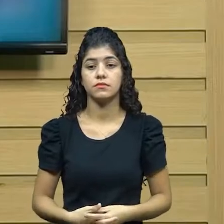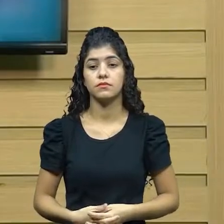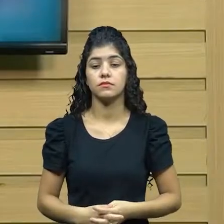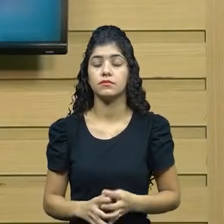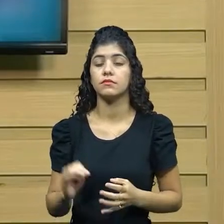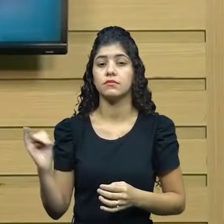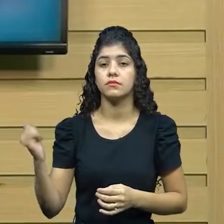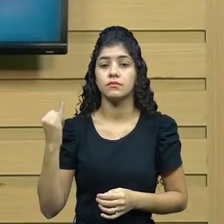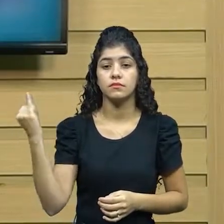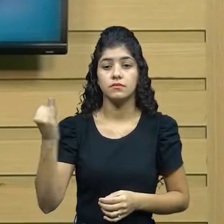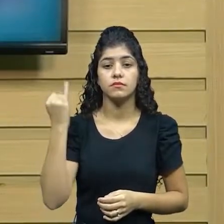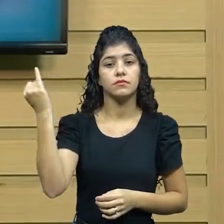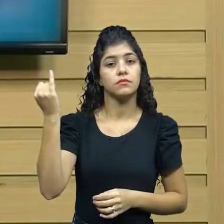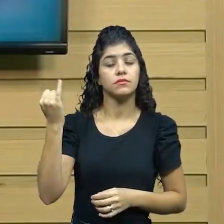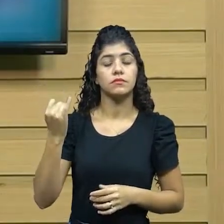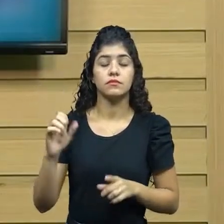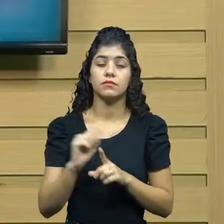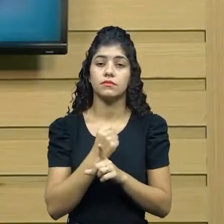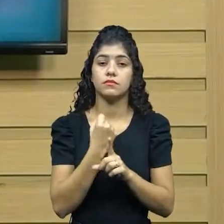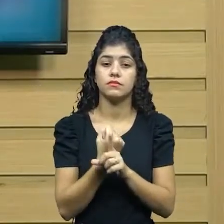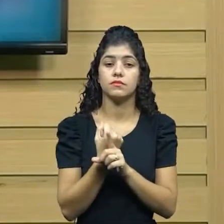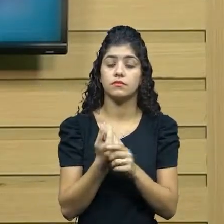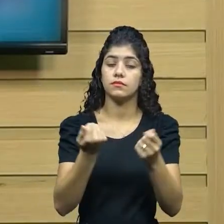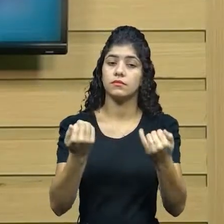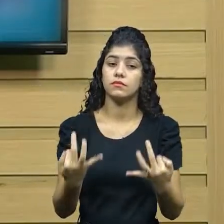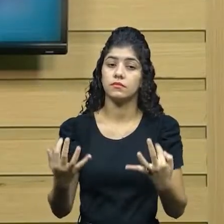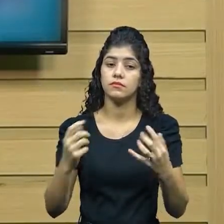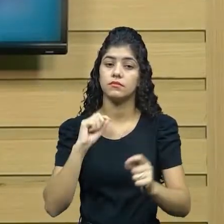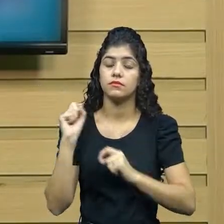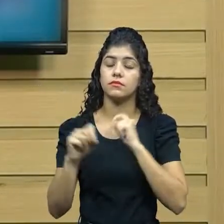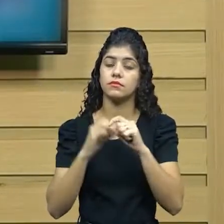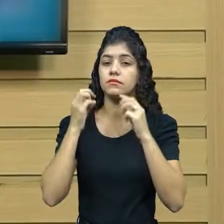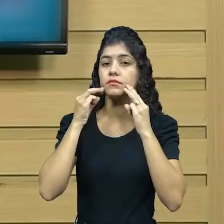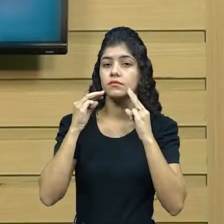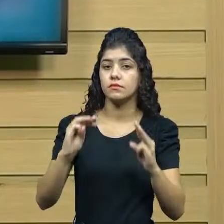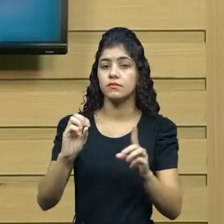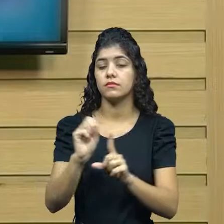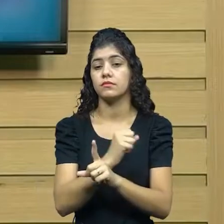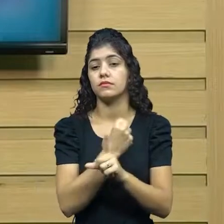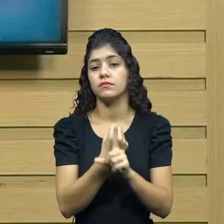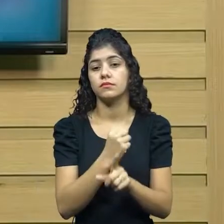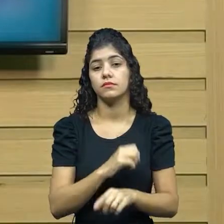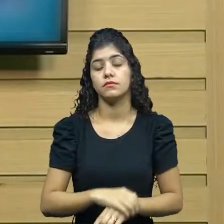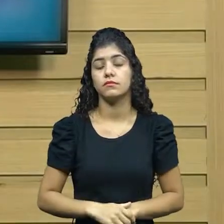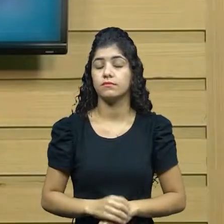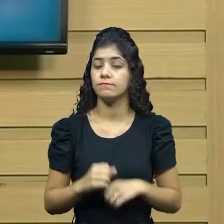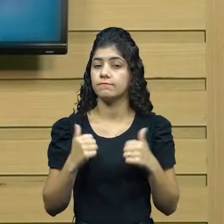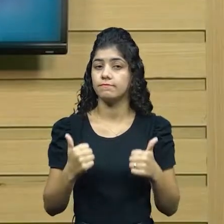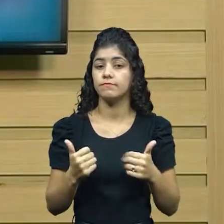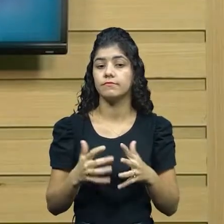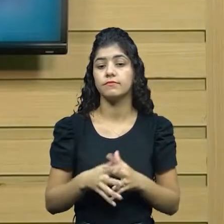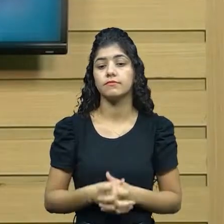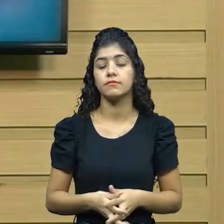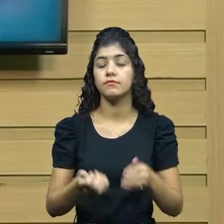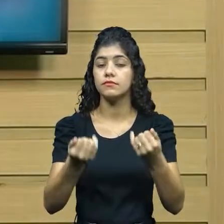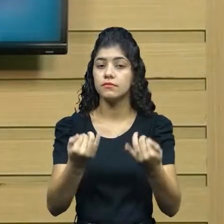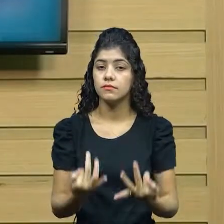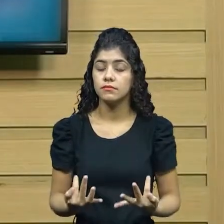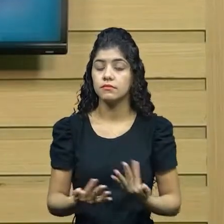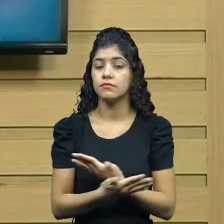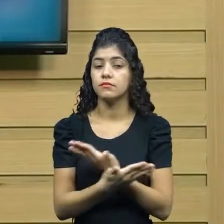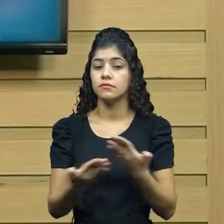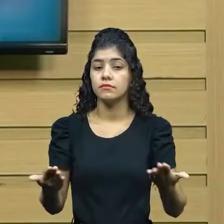importante para a sociedade, isso nós chamamos de marketing social. Tá bom? Só voltando aqui, marketing de